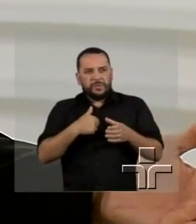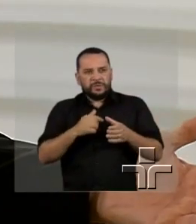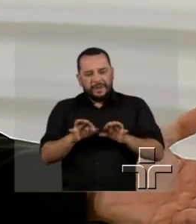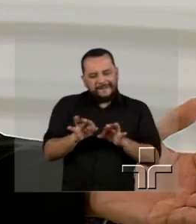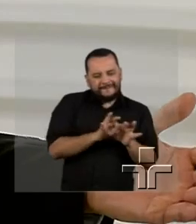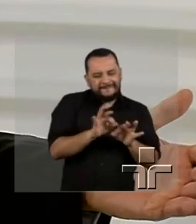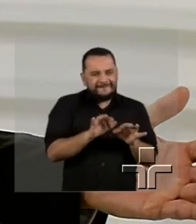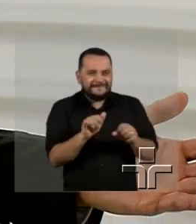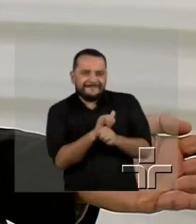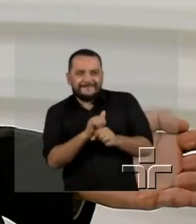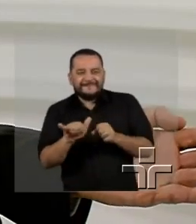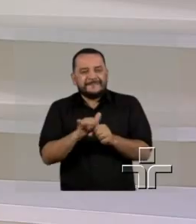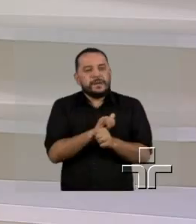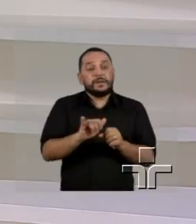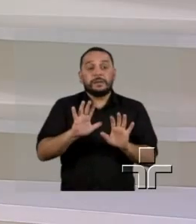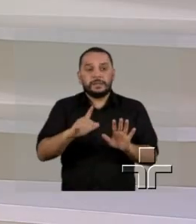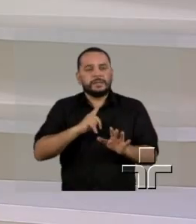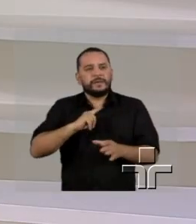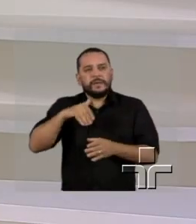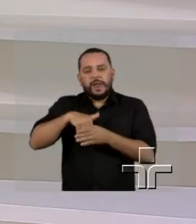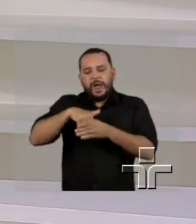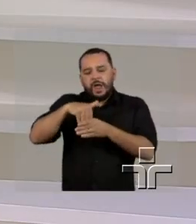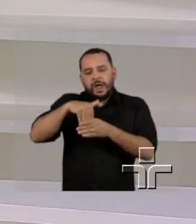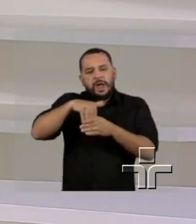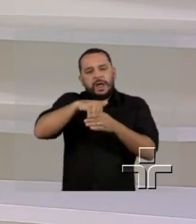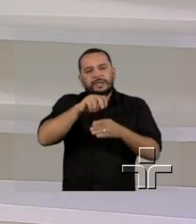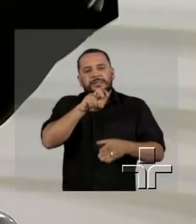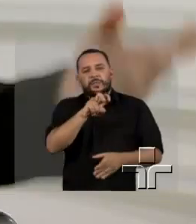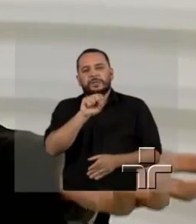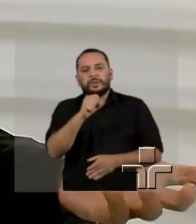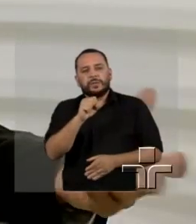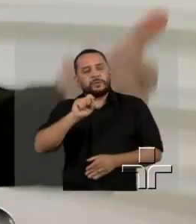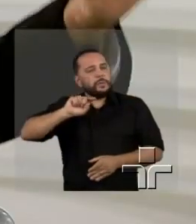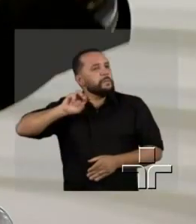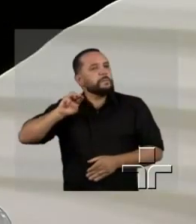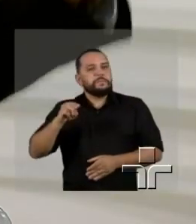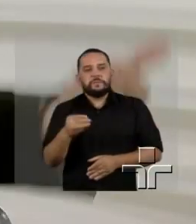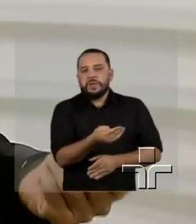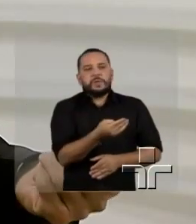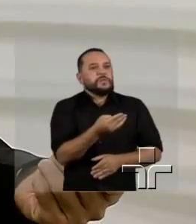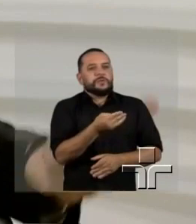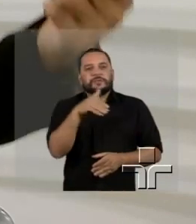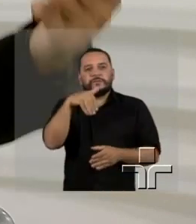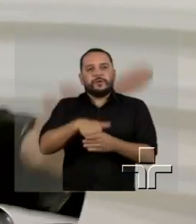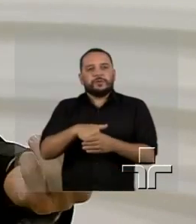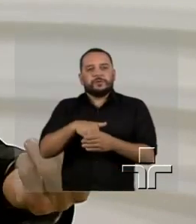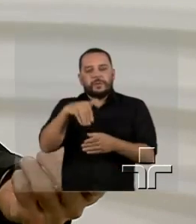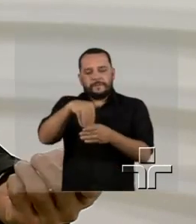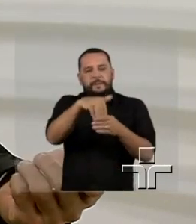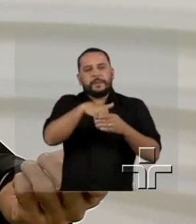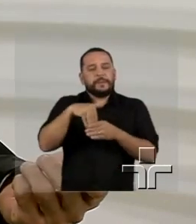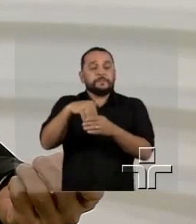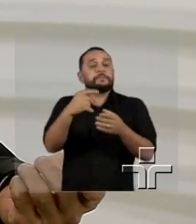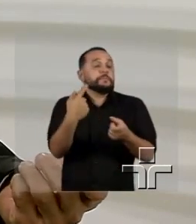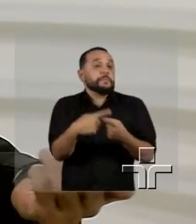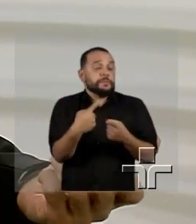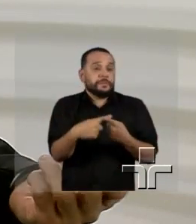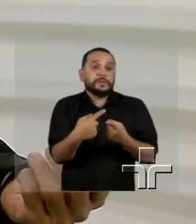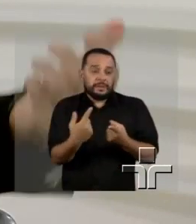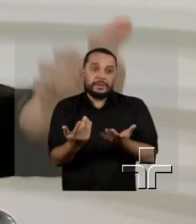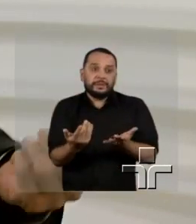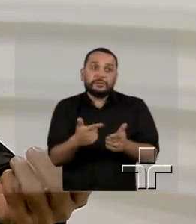só na área militar o comandante é o responsável por tudo que acontece ou deixa de acontecer, como na empresa também o CEO é o responsável